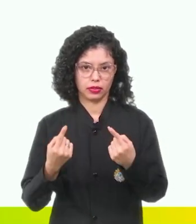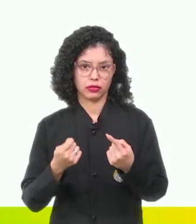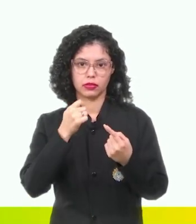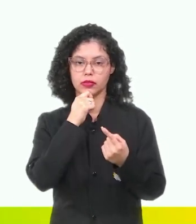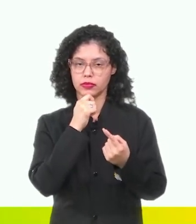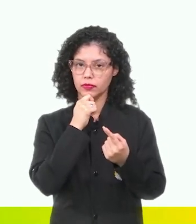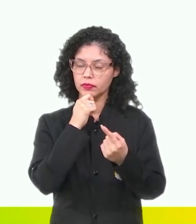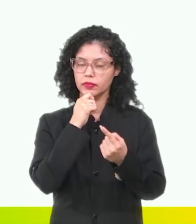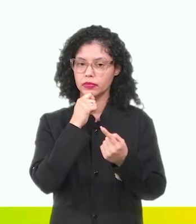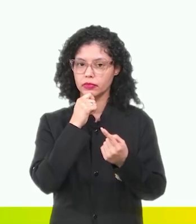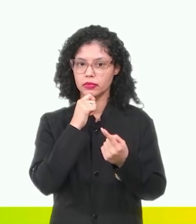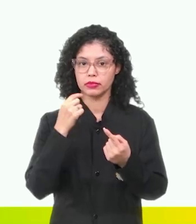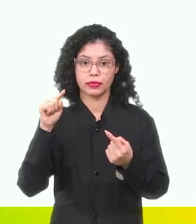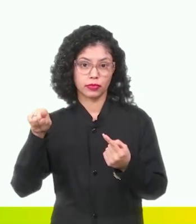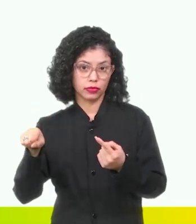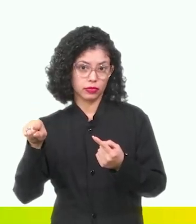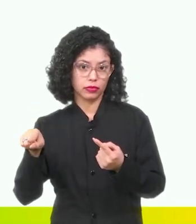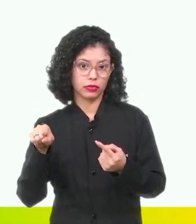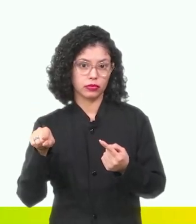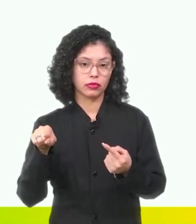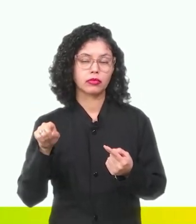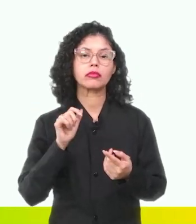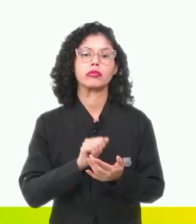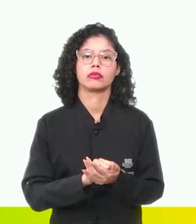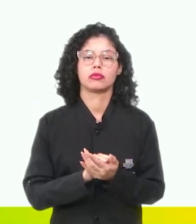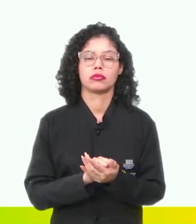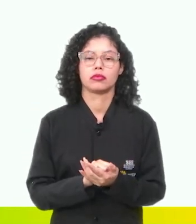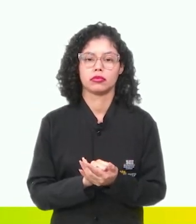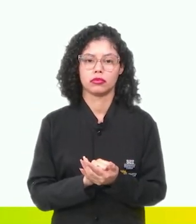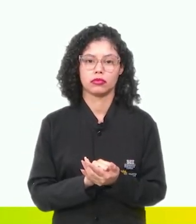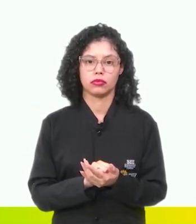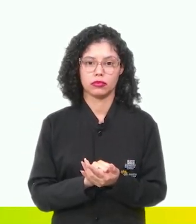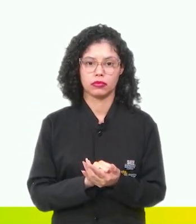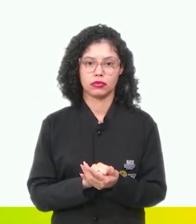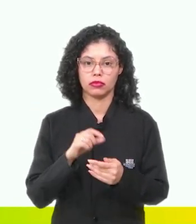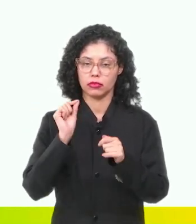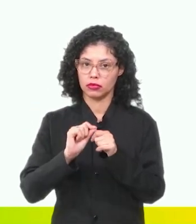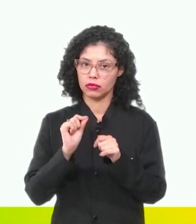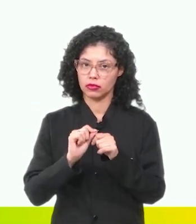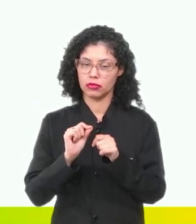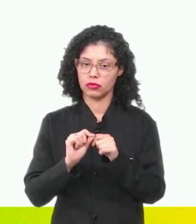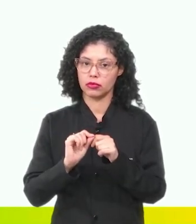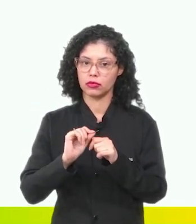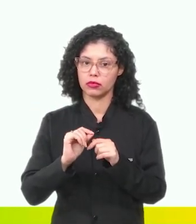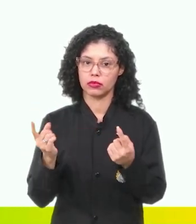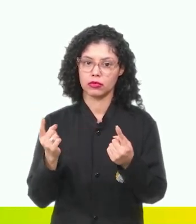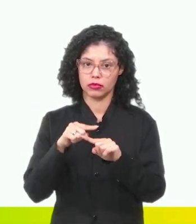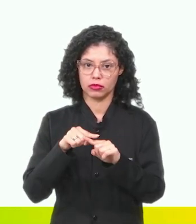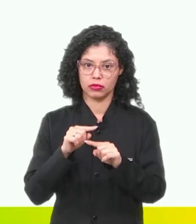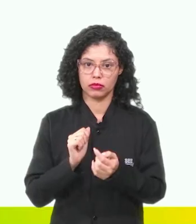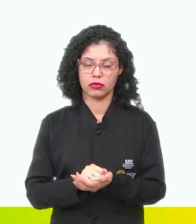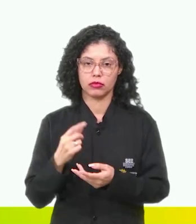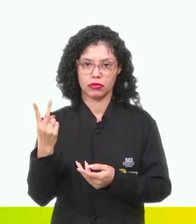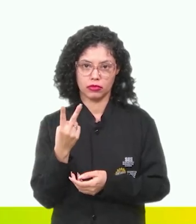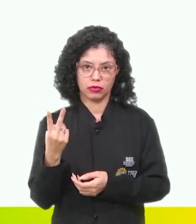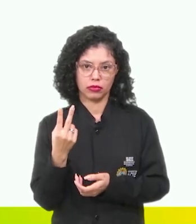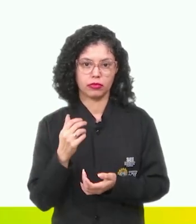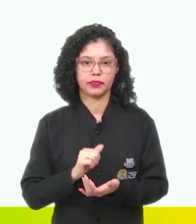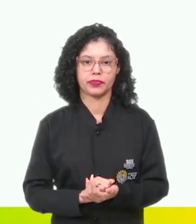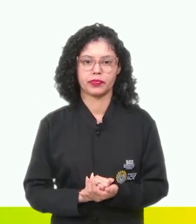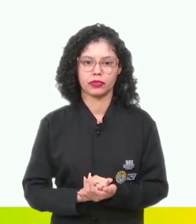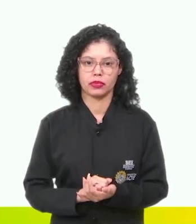mais esse Vzão, Vzinho. E vou fazer aquele cruzamento. Eu vou pegar esse